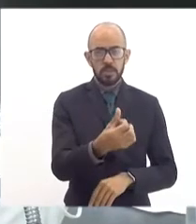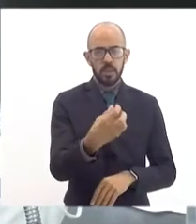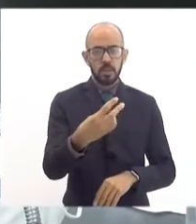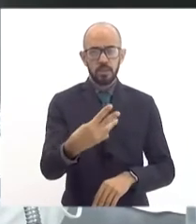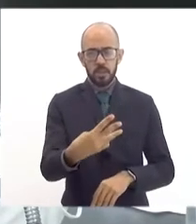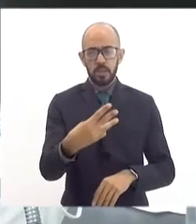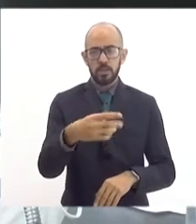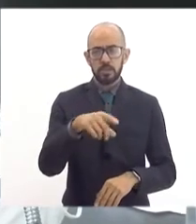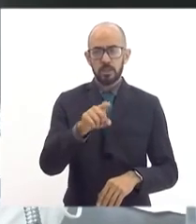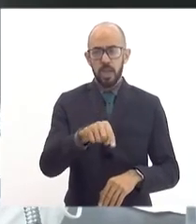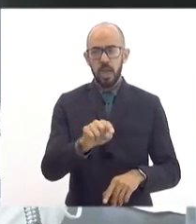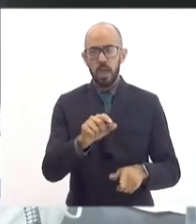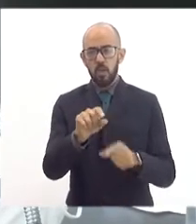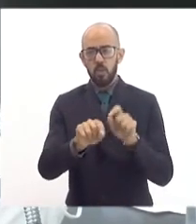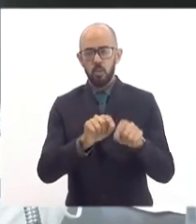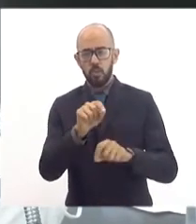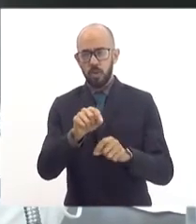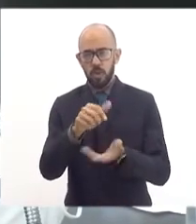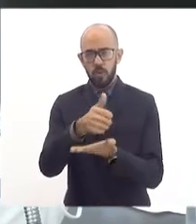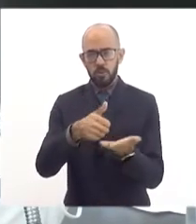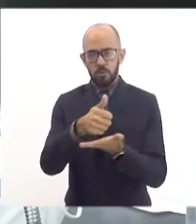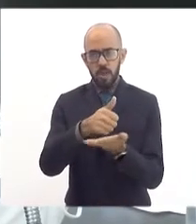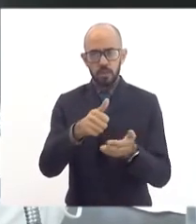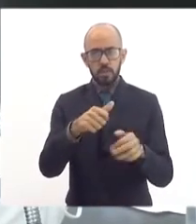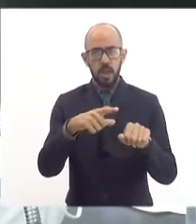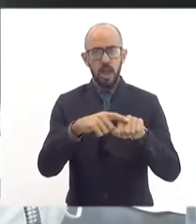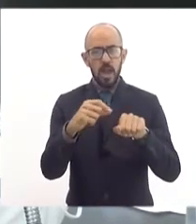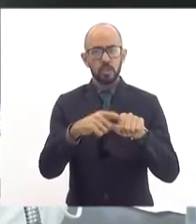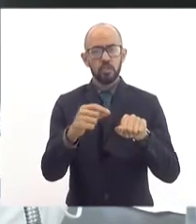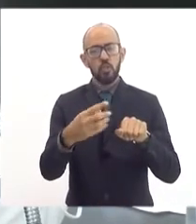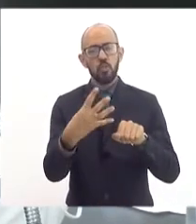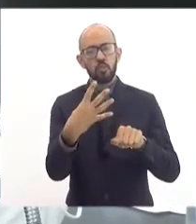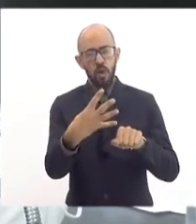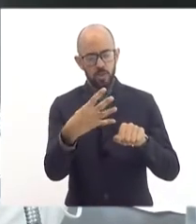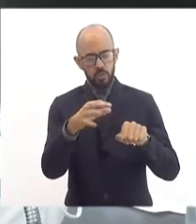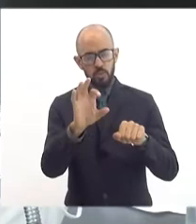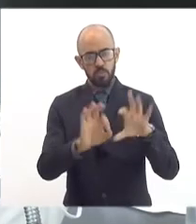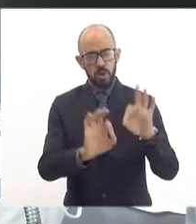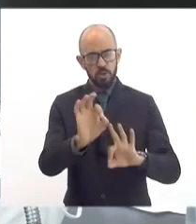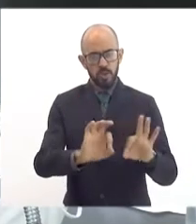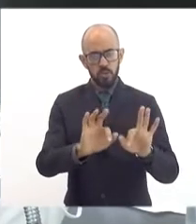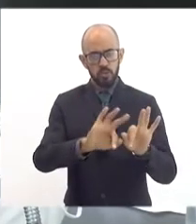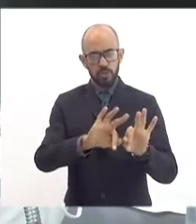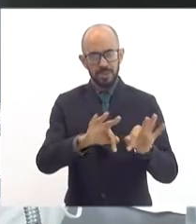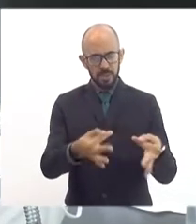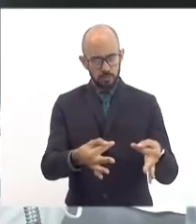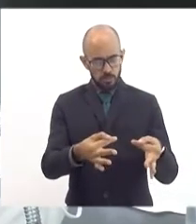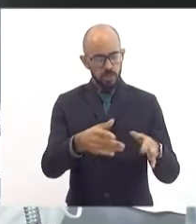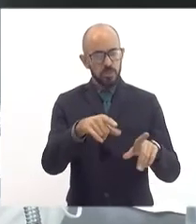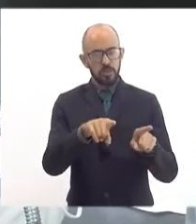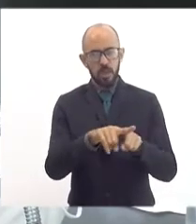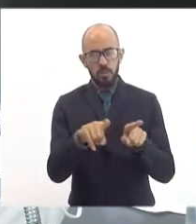que basicamente tem 4 artigos, um projeto simples, e suas